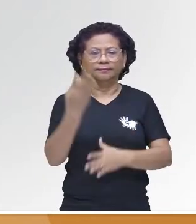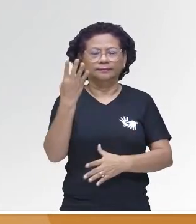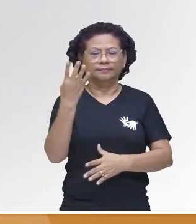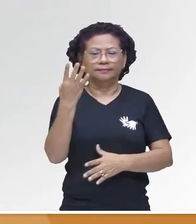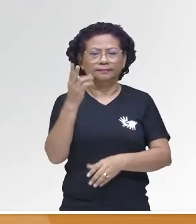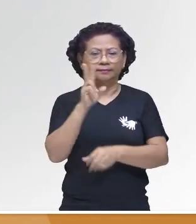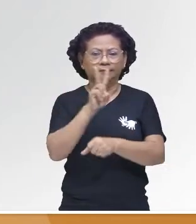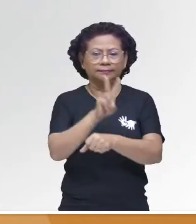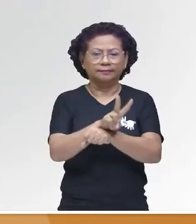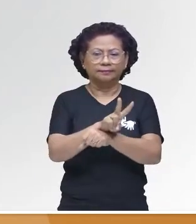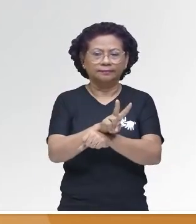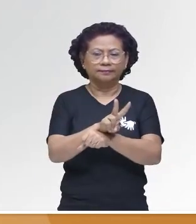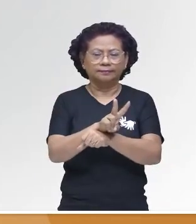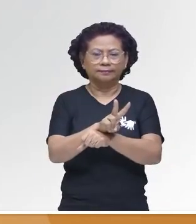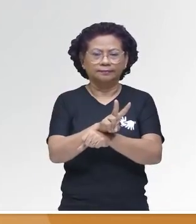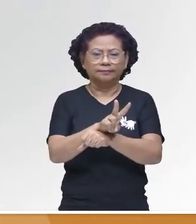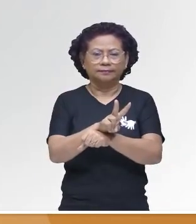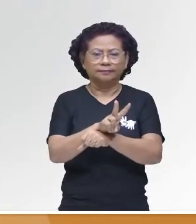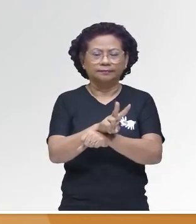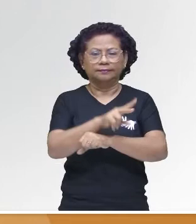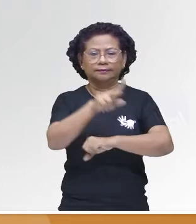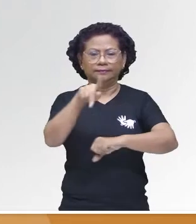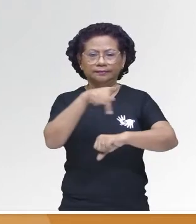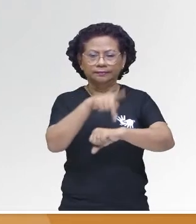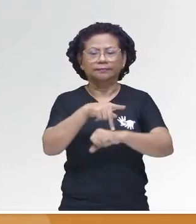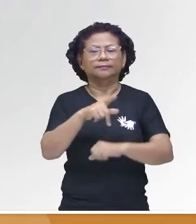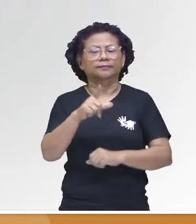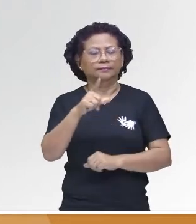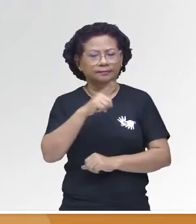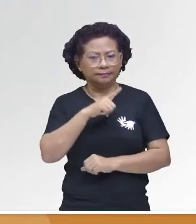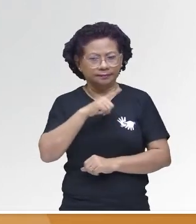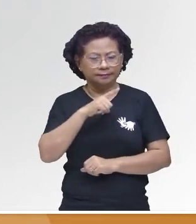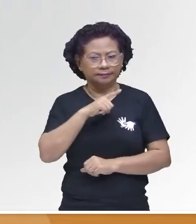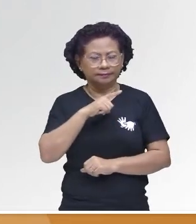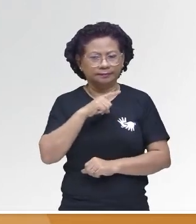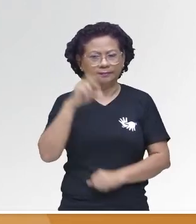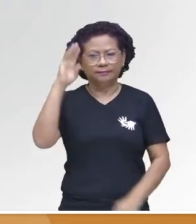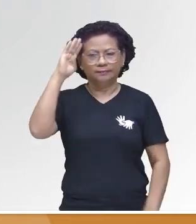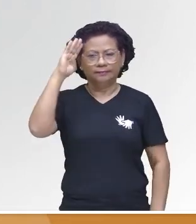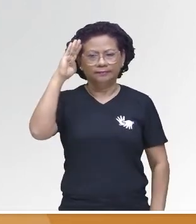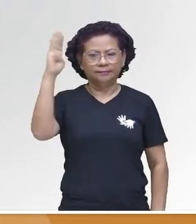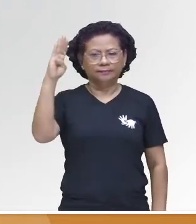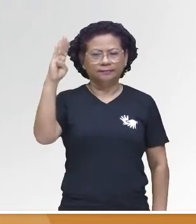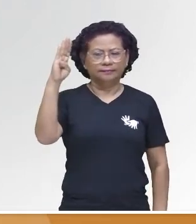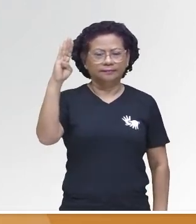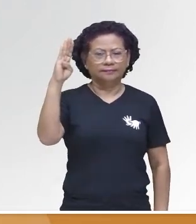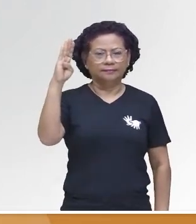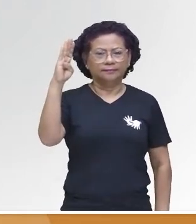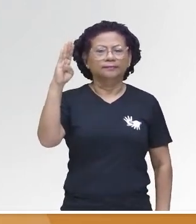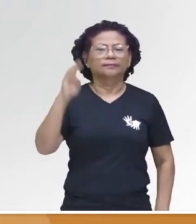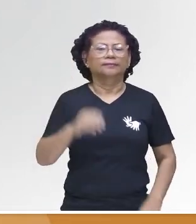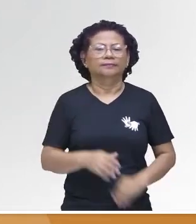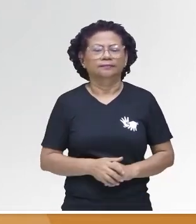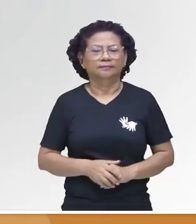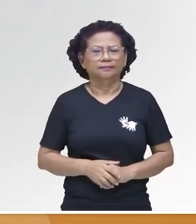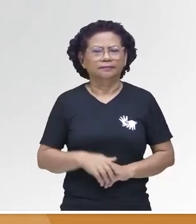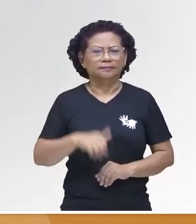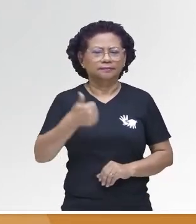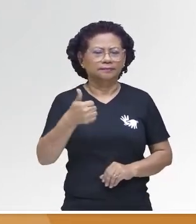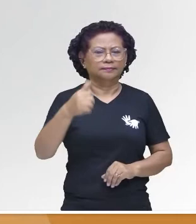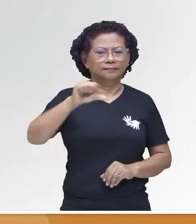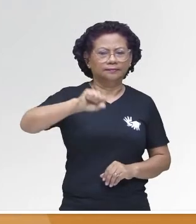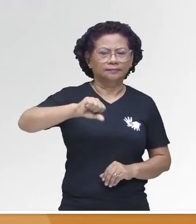Nacional. Nós ainda temos um exército muito pouco estruturado. Então, em 1831, assim